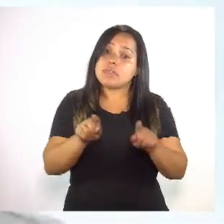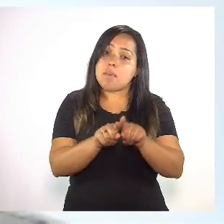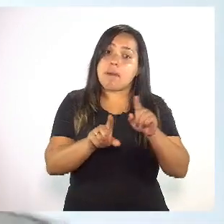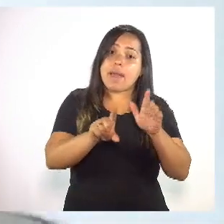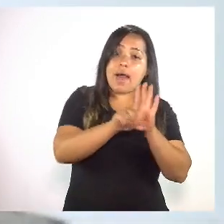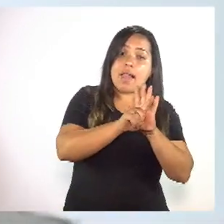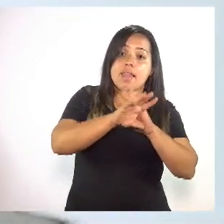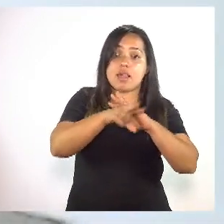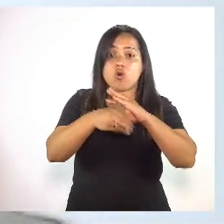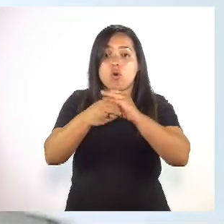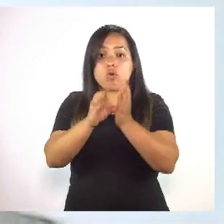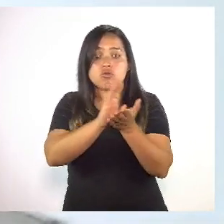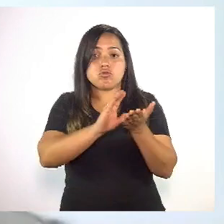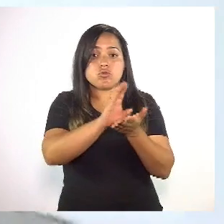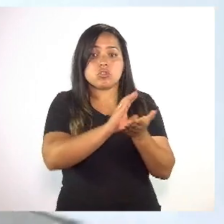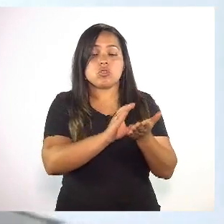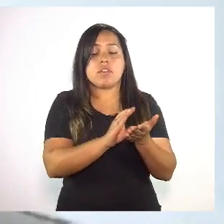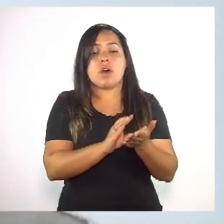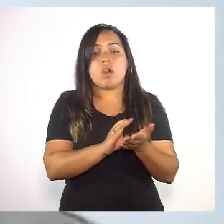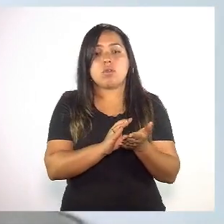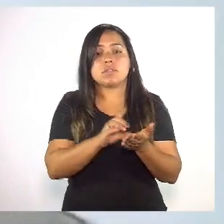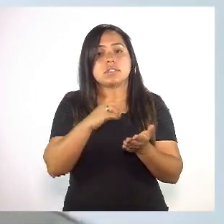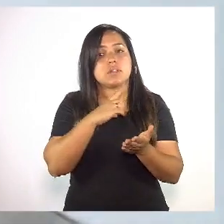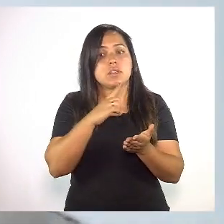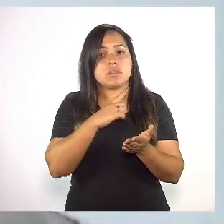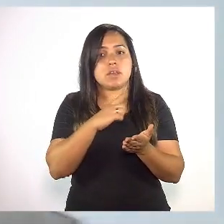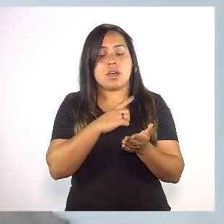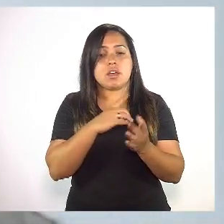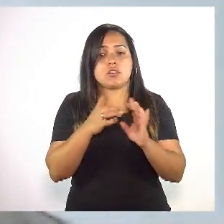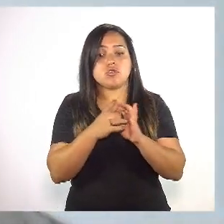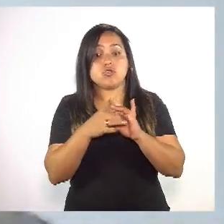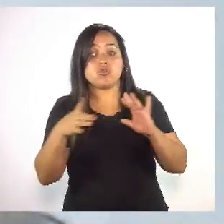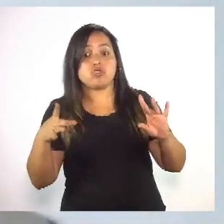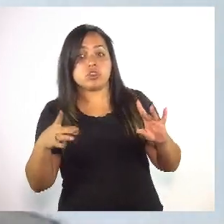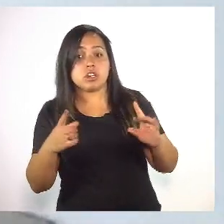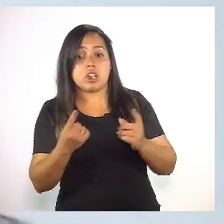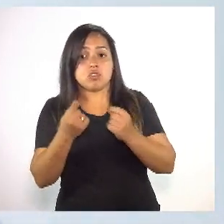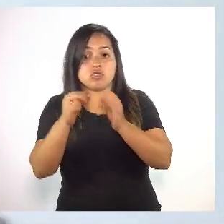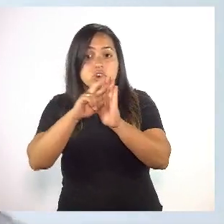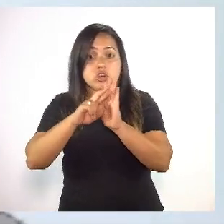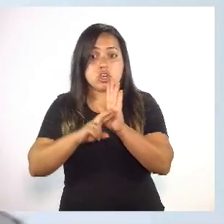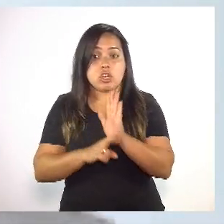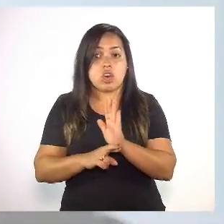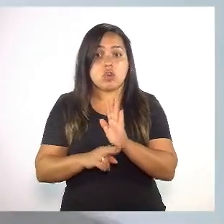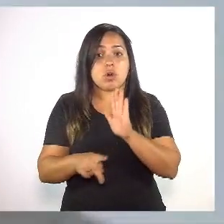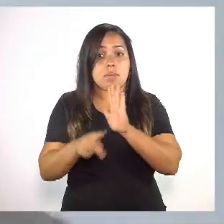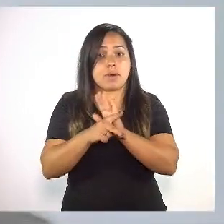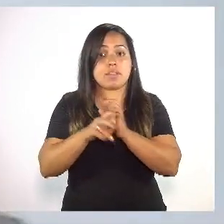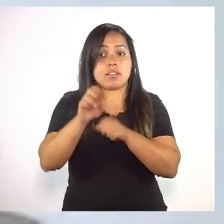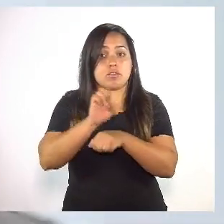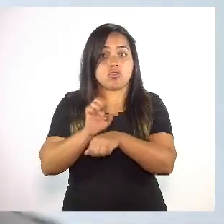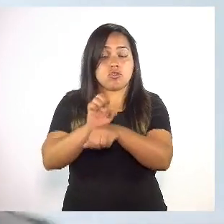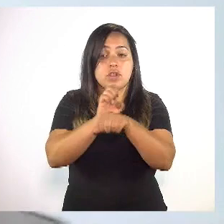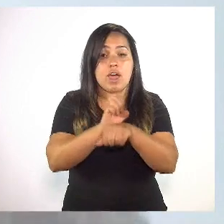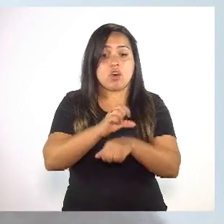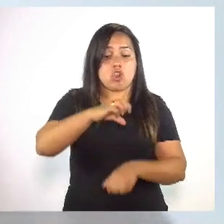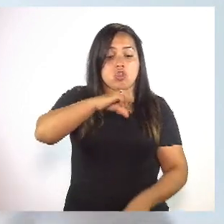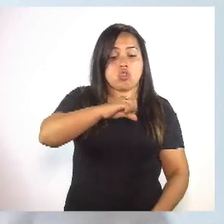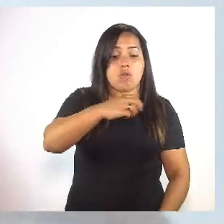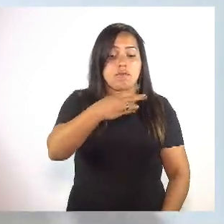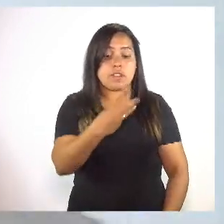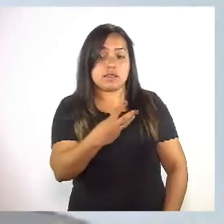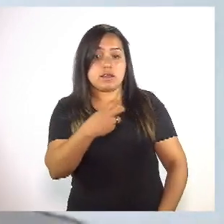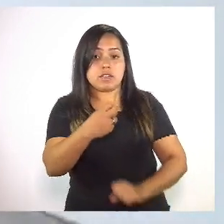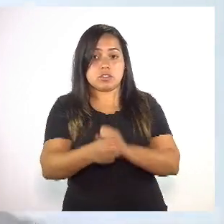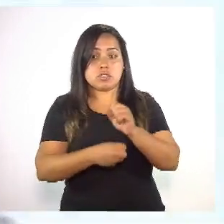constitucional que instituiu a desvinculação das receitas para os estados também é 93 de 2016. Então,